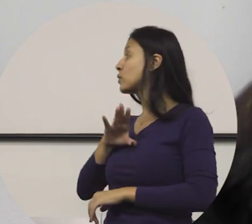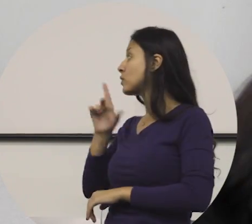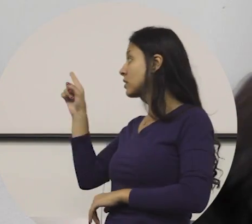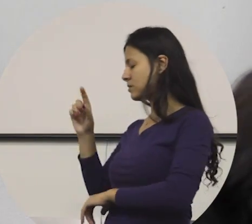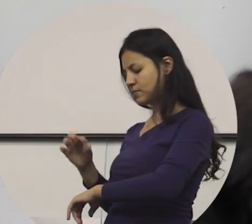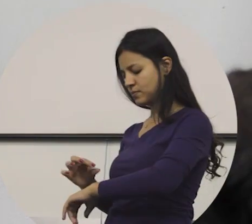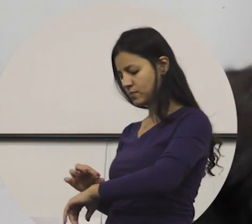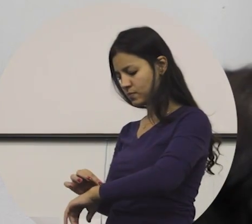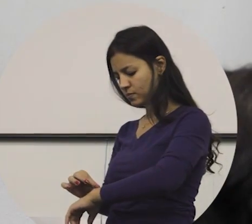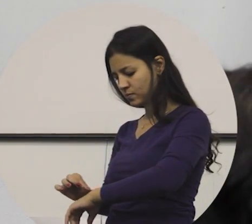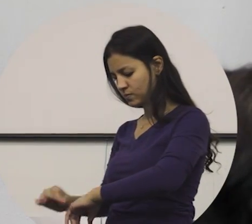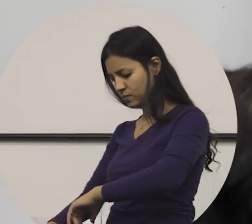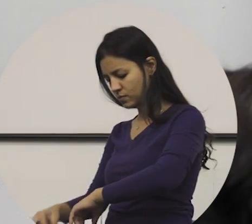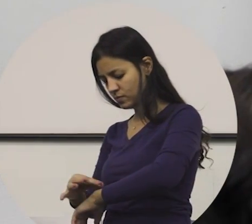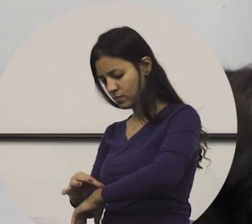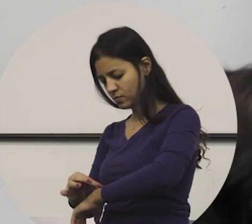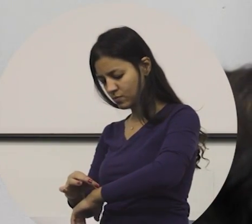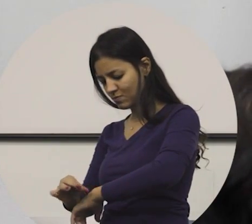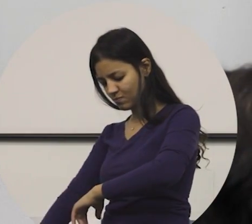não